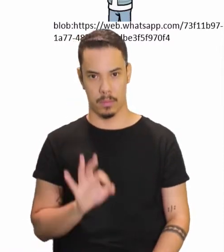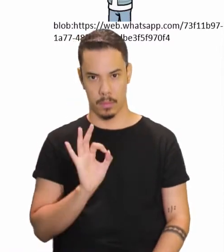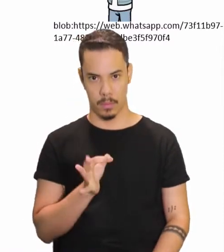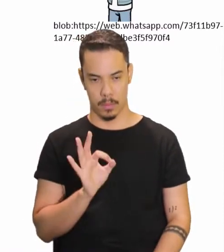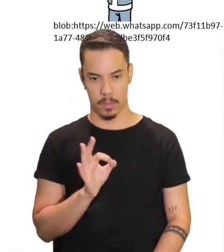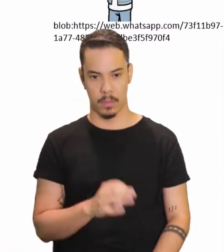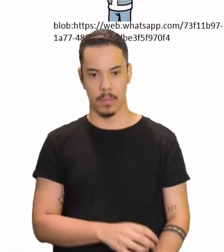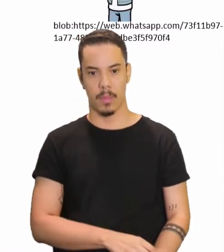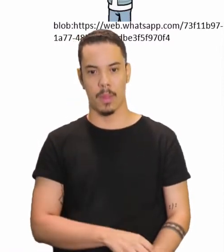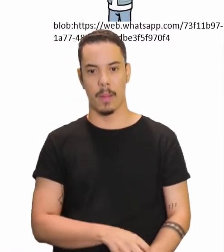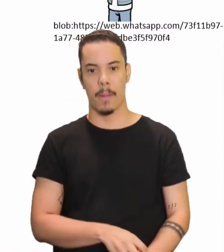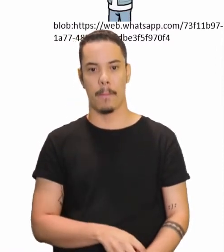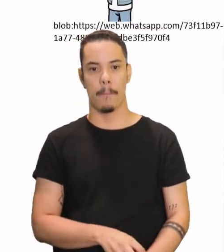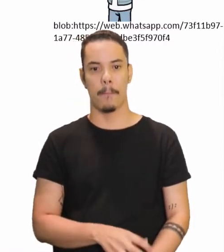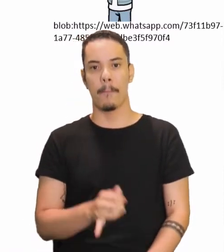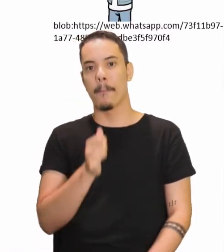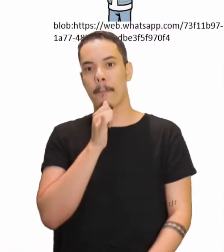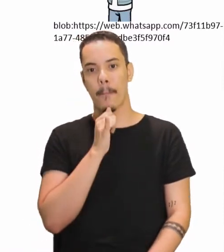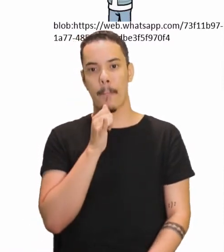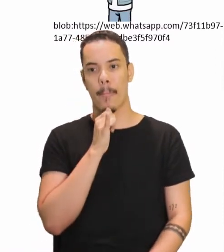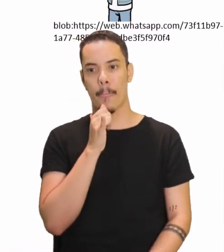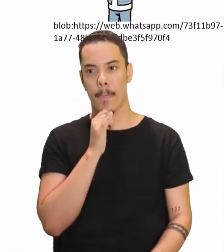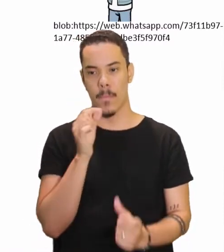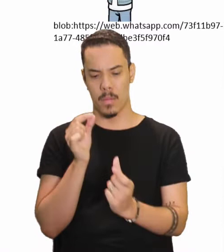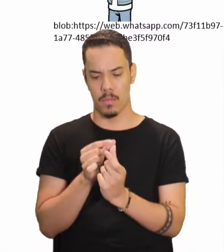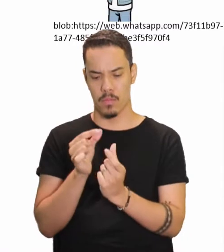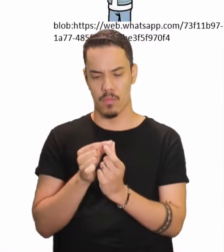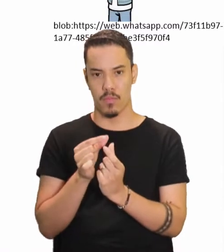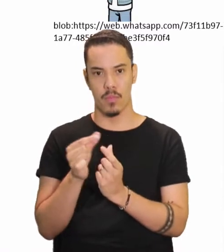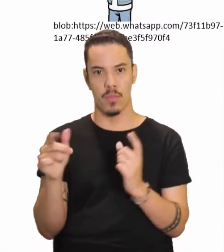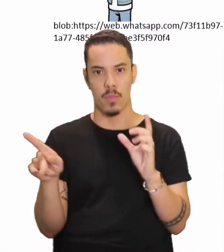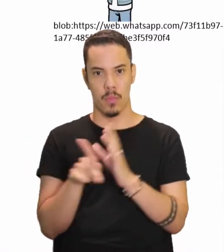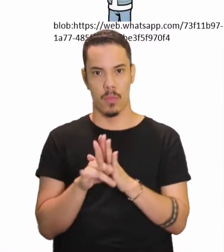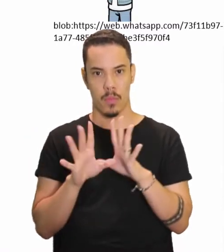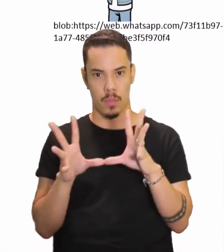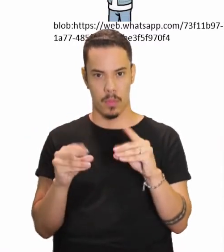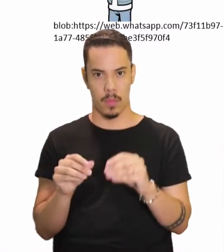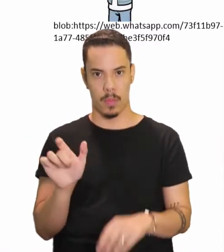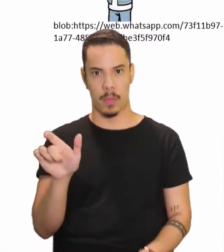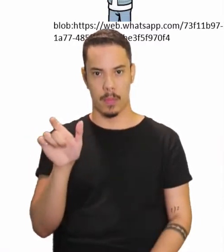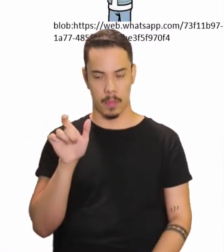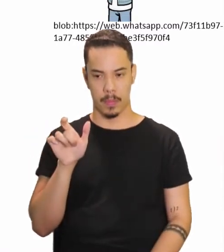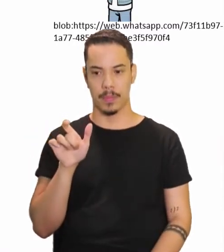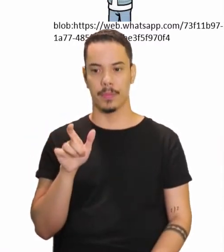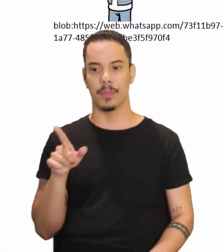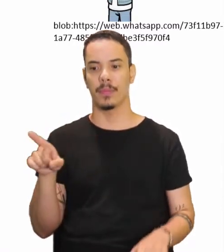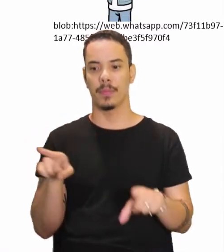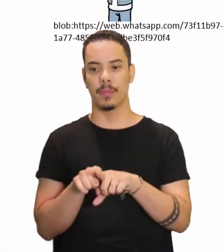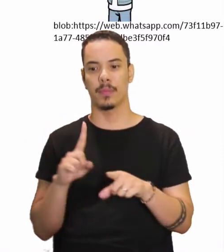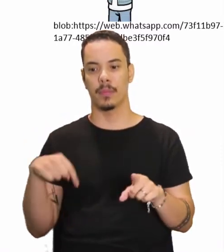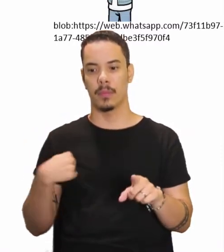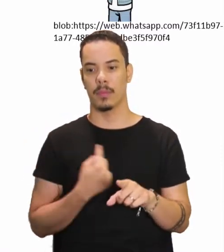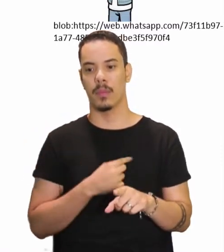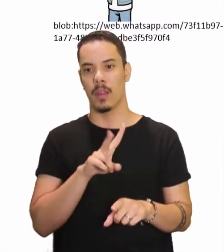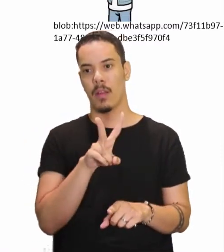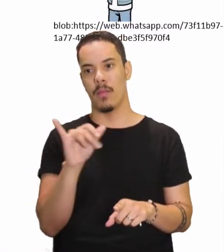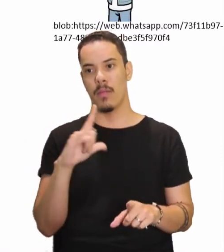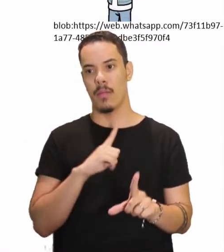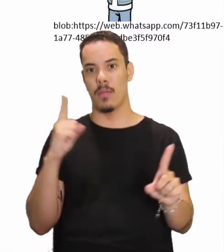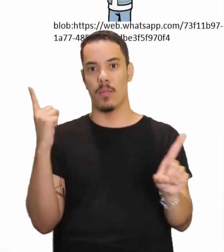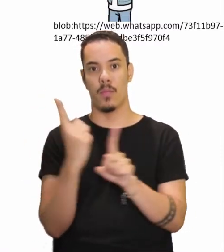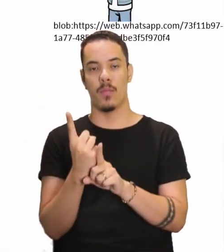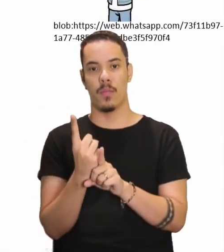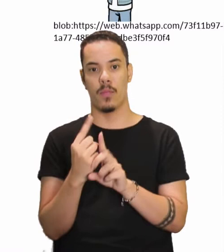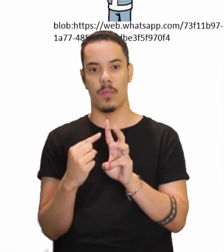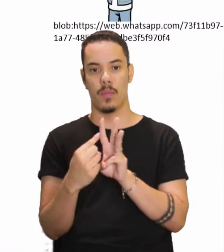né, um exemplo esdrúxulo, os pedacinhos de uma palavra, tá certo? E aí nós vamos ter esse encontro de